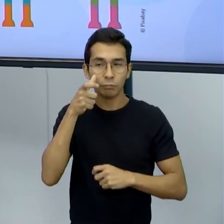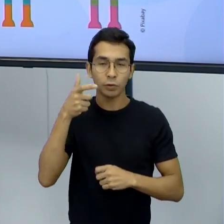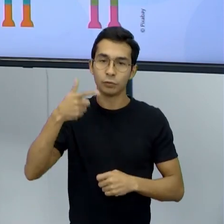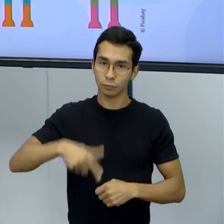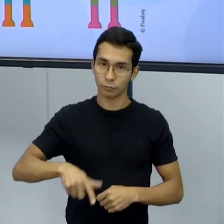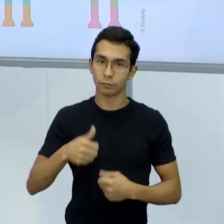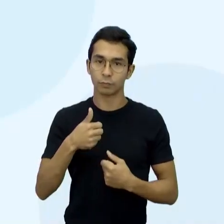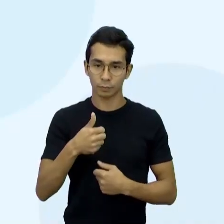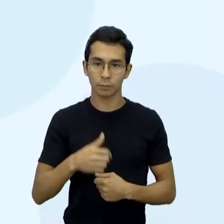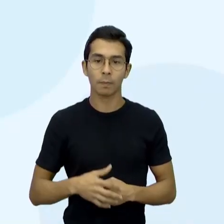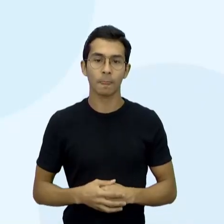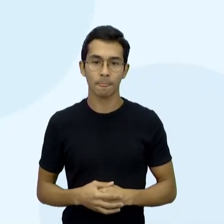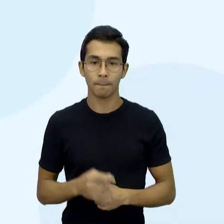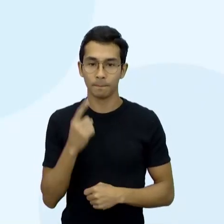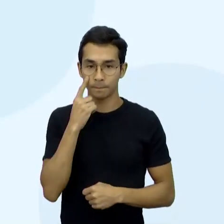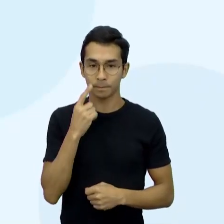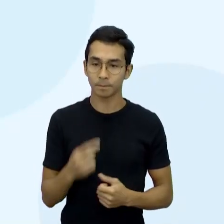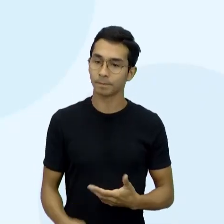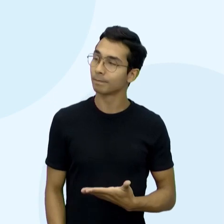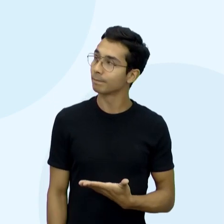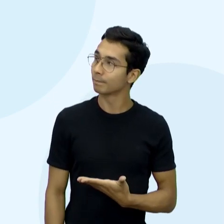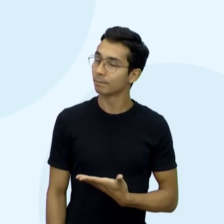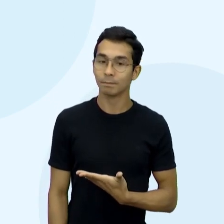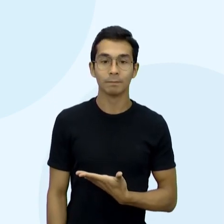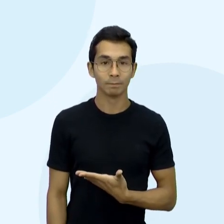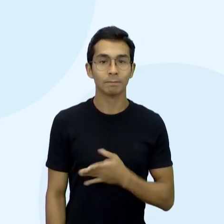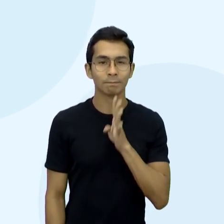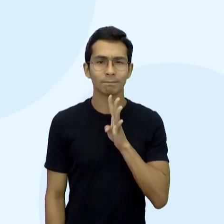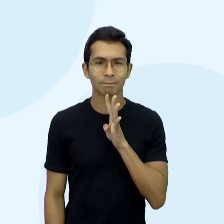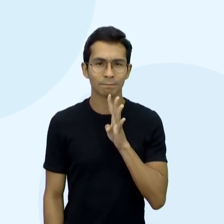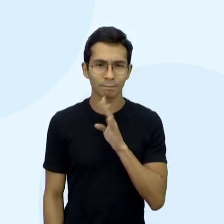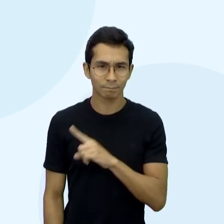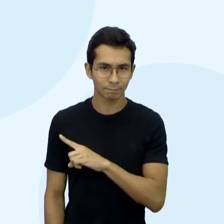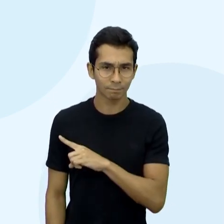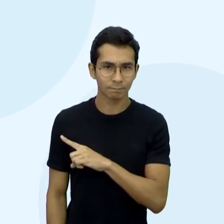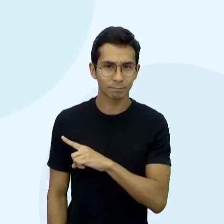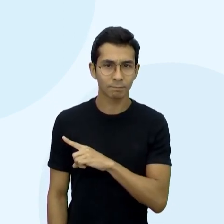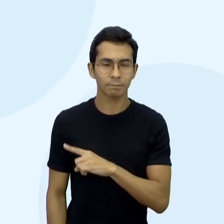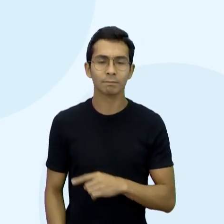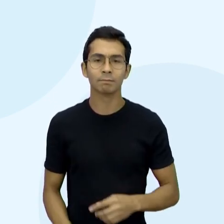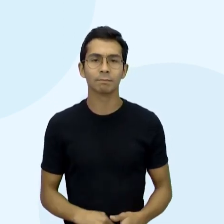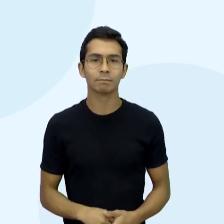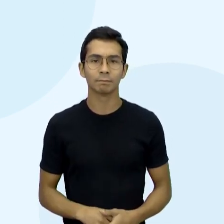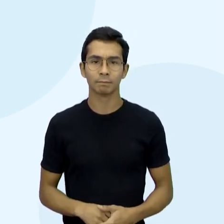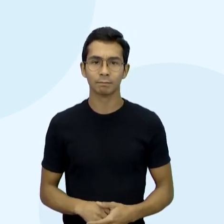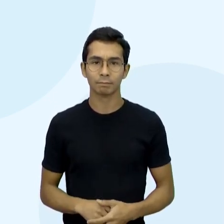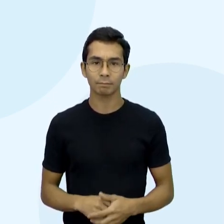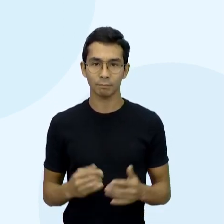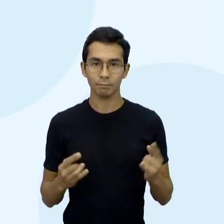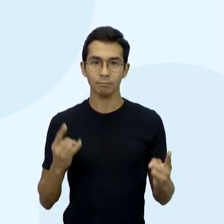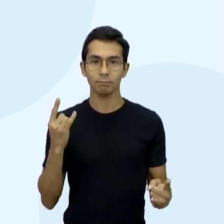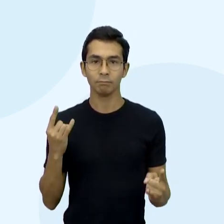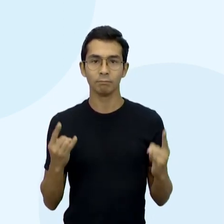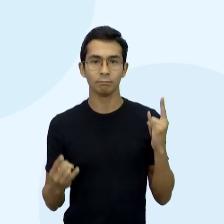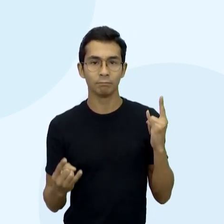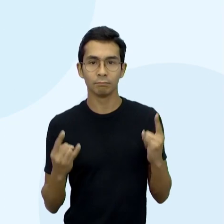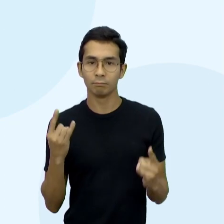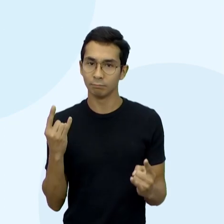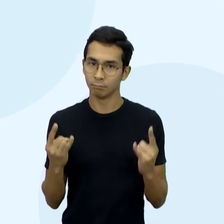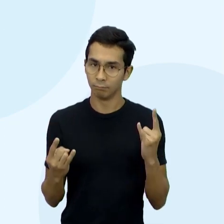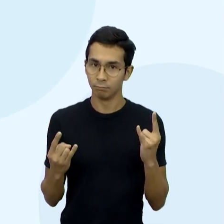Então, olha o que surgiu aqui. Bots. Você sabe o que são bots? Bots são aqueles robôs que